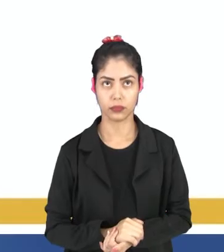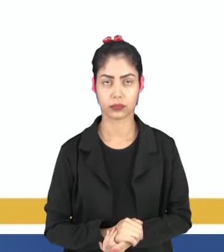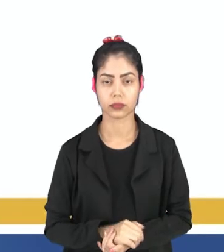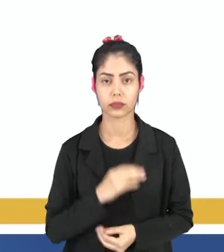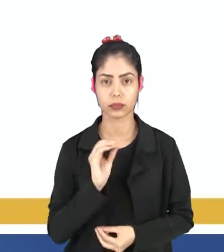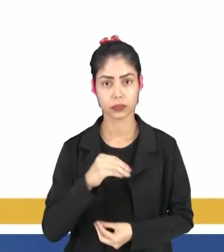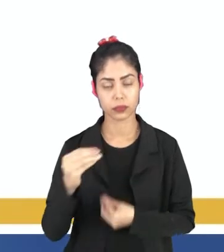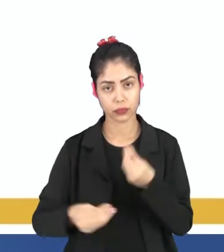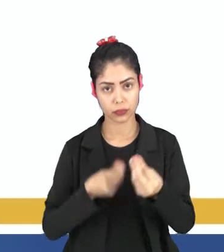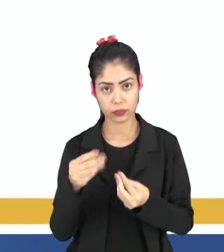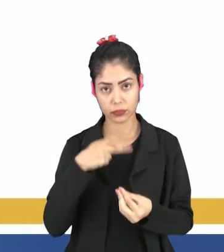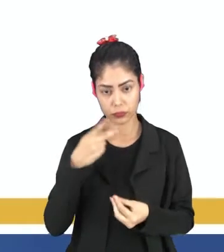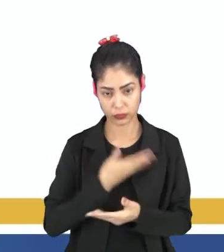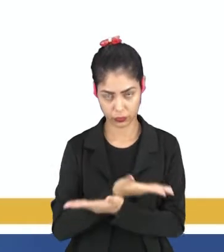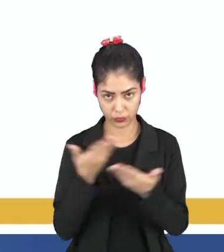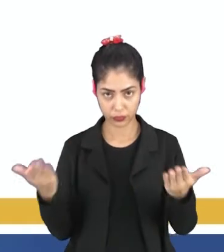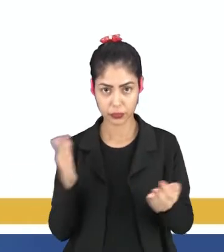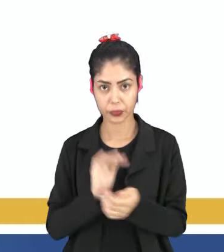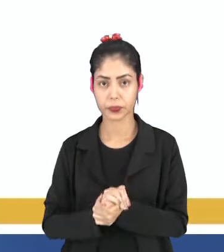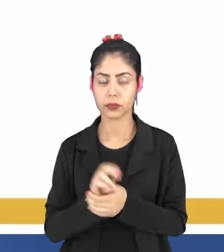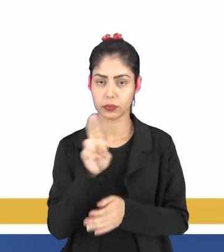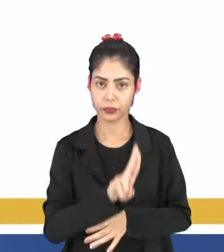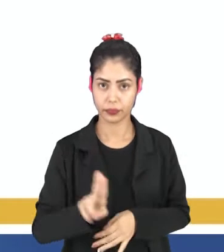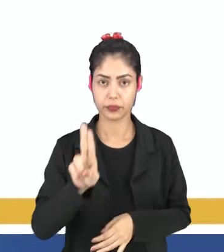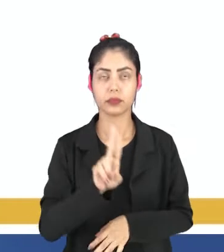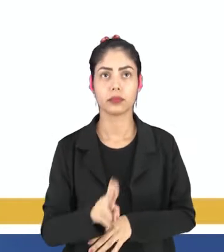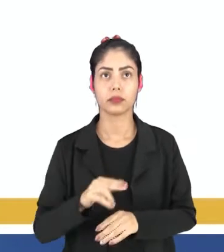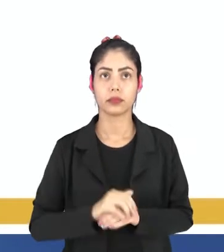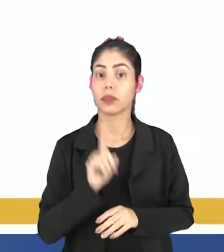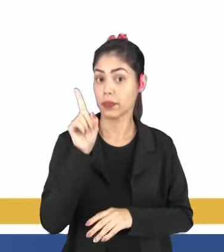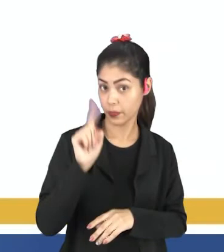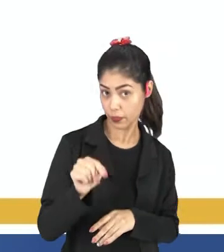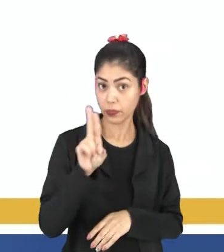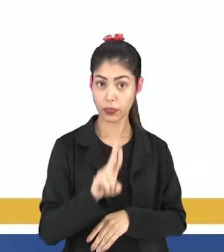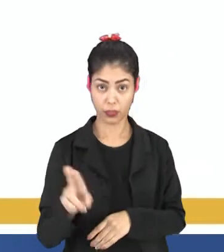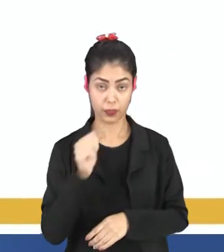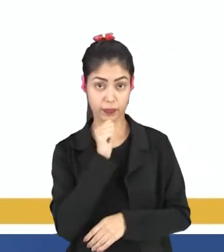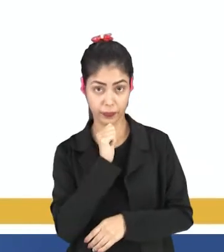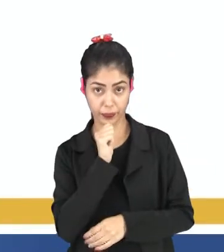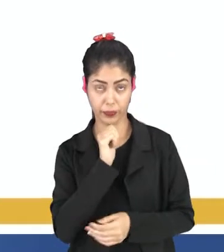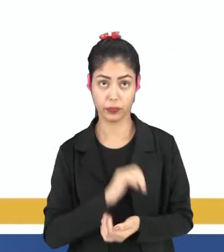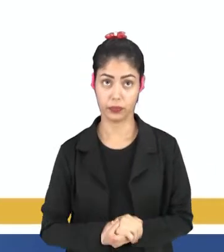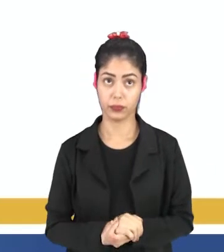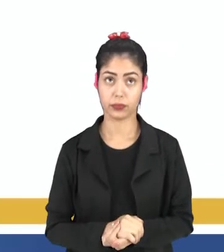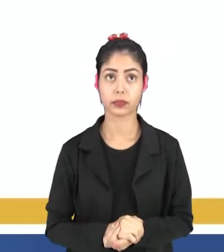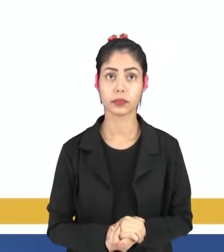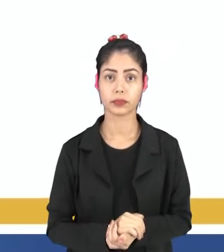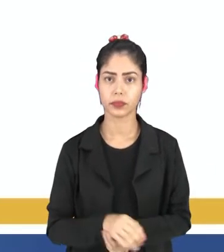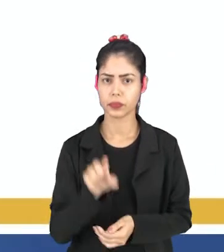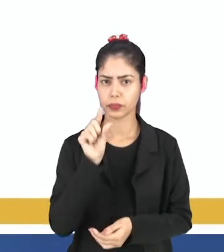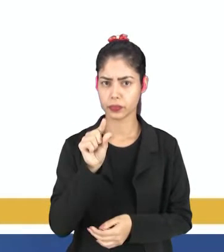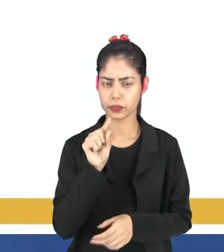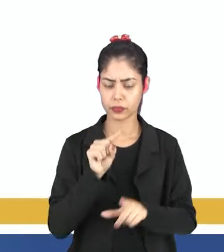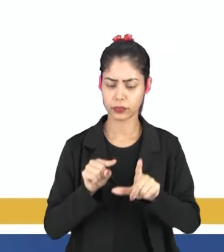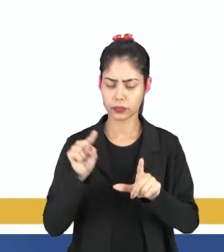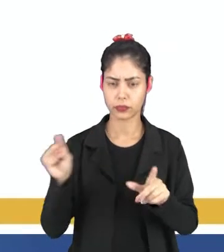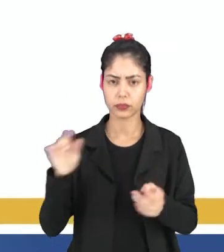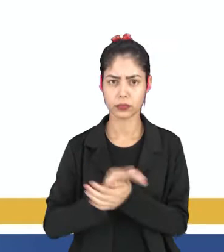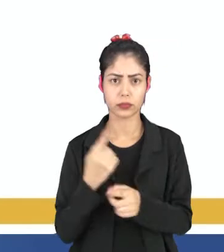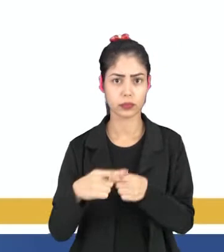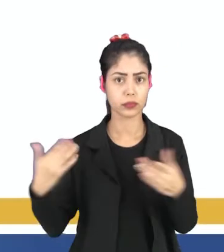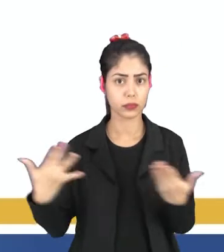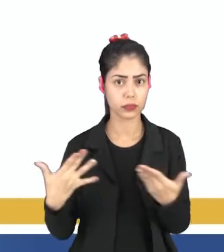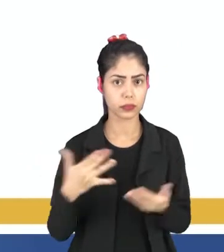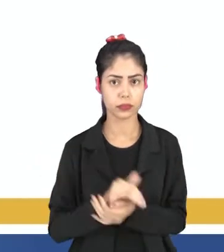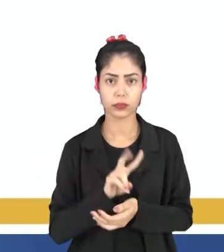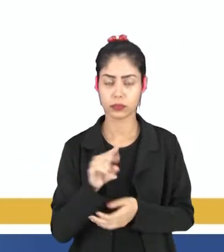Como eu falei para vocês, a defumação ela foi muito utilizada, né, e é muito utilizada ainda, mas em pouca escala, né, porque hoje nós temos